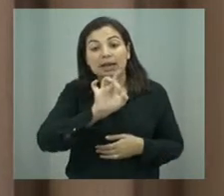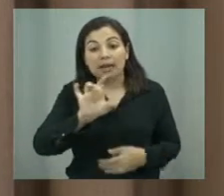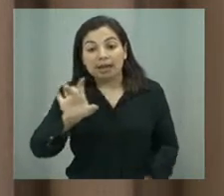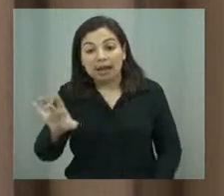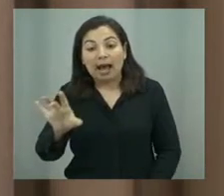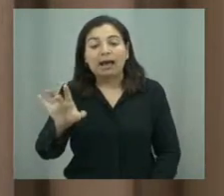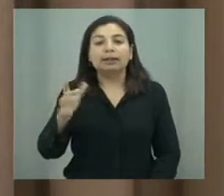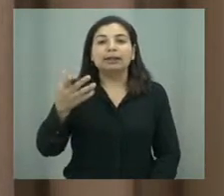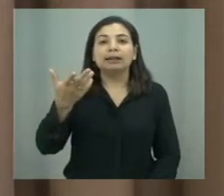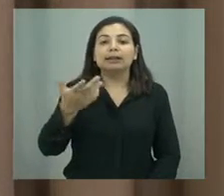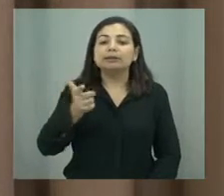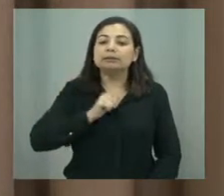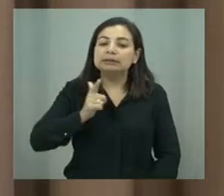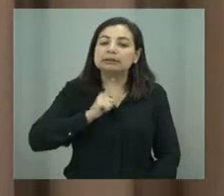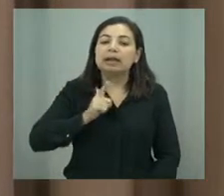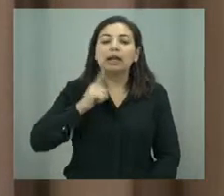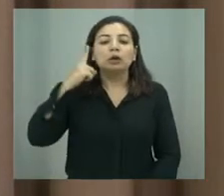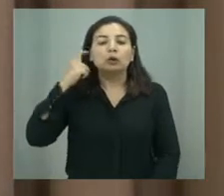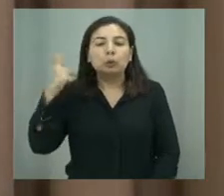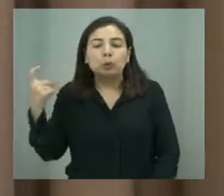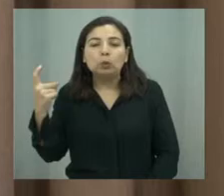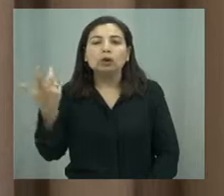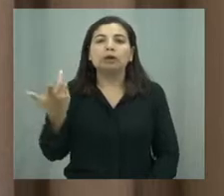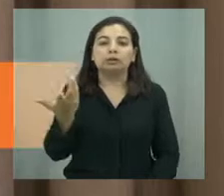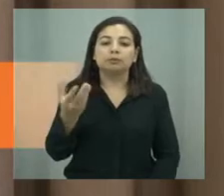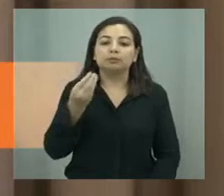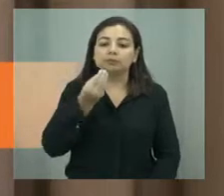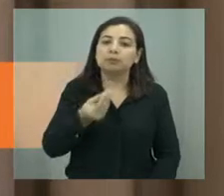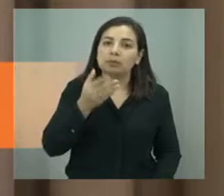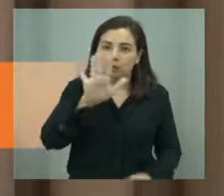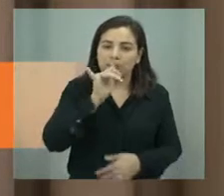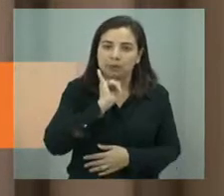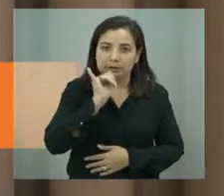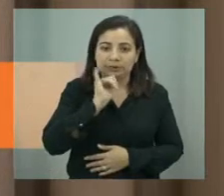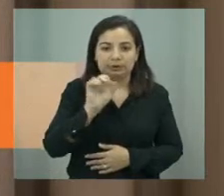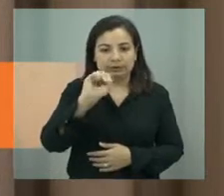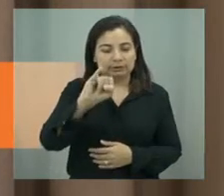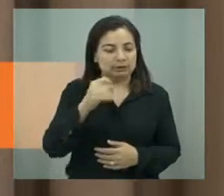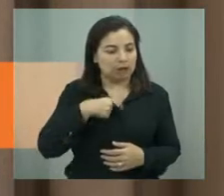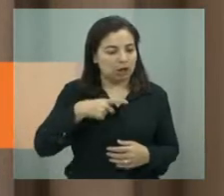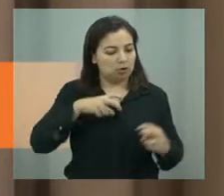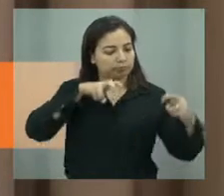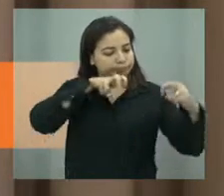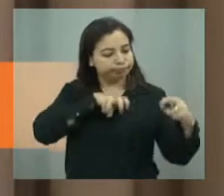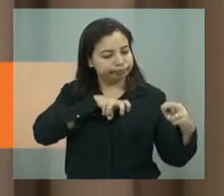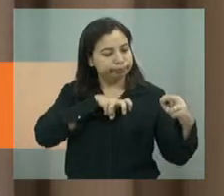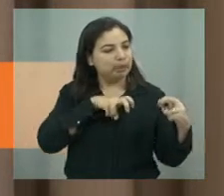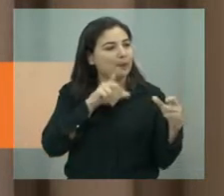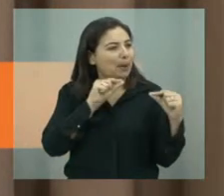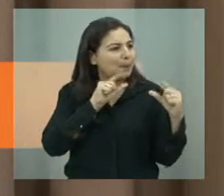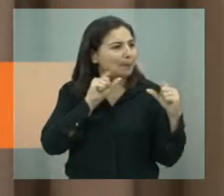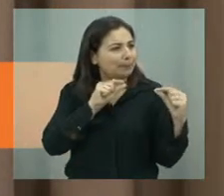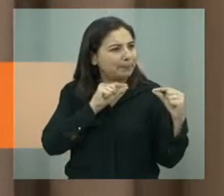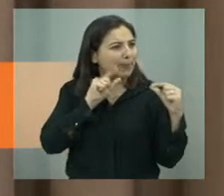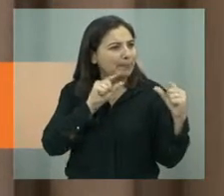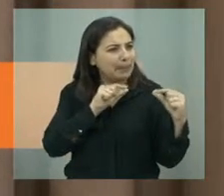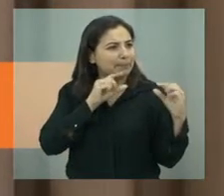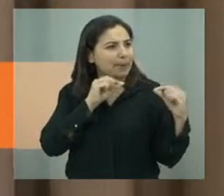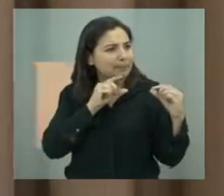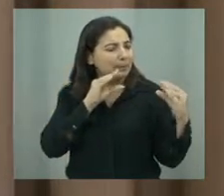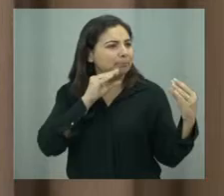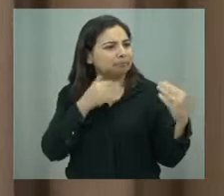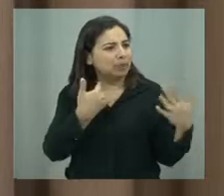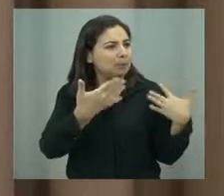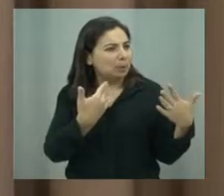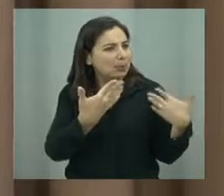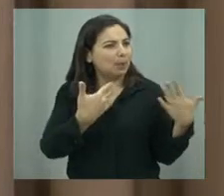causa ruído. Por exemplo, falando aqui para a Nájila, uma conversa entre amigos numa mesa, uma conversa empolgada, ela é capaz de